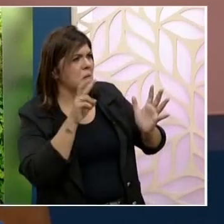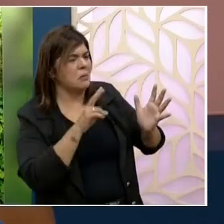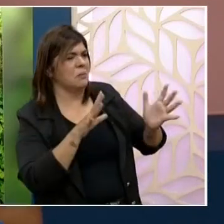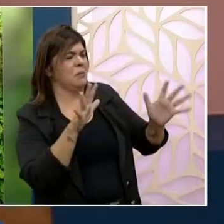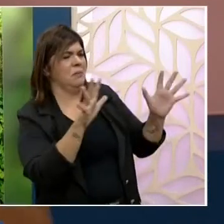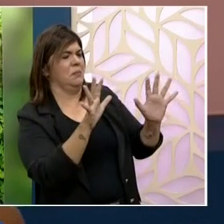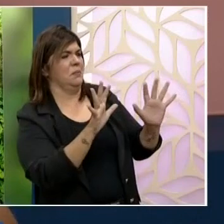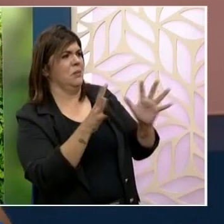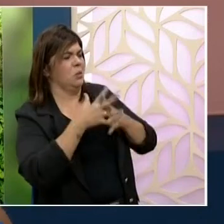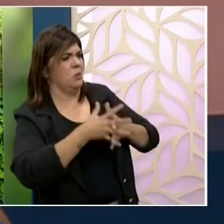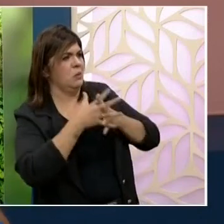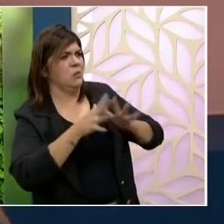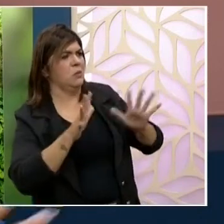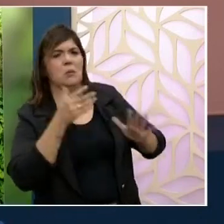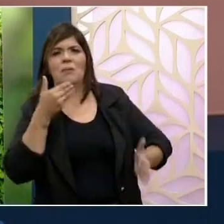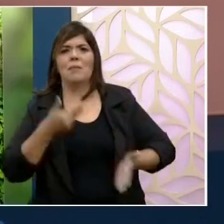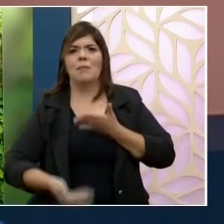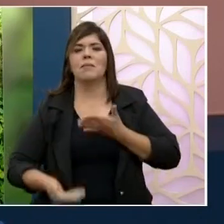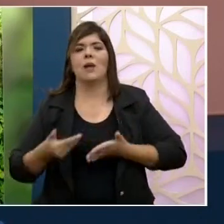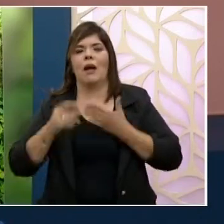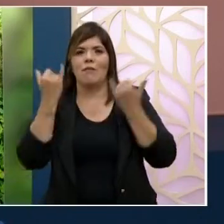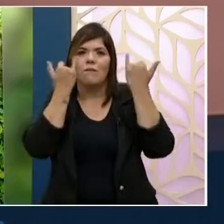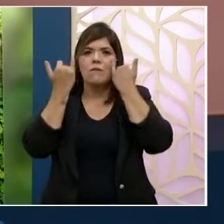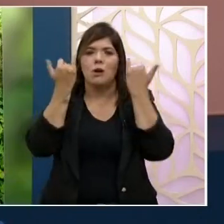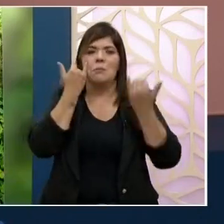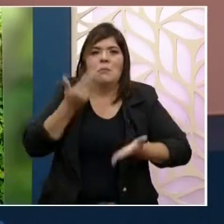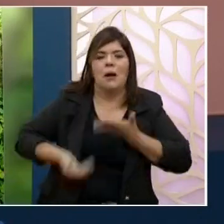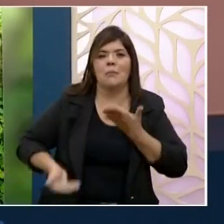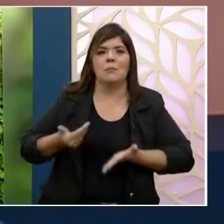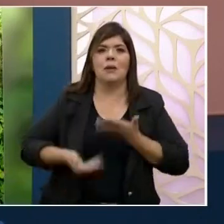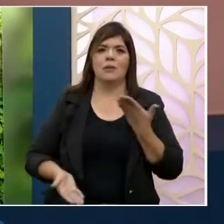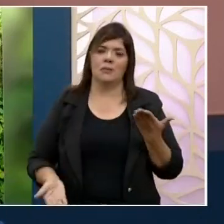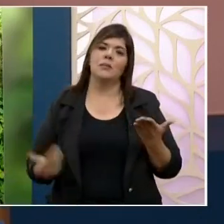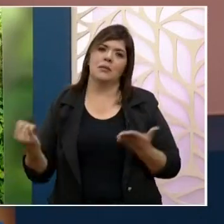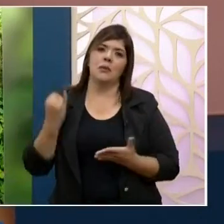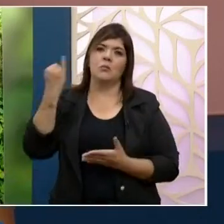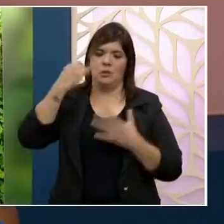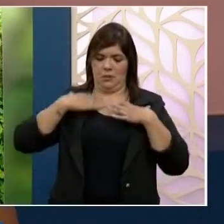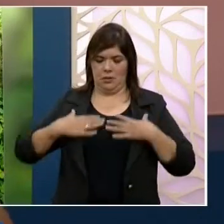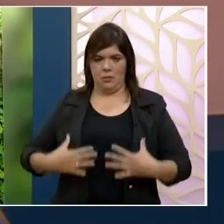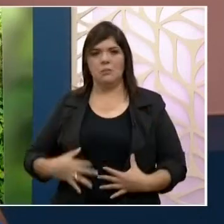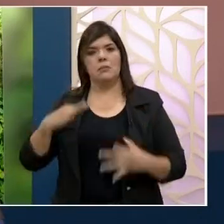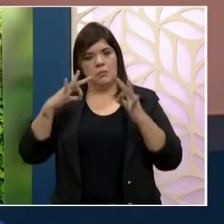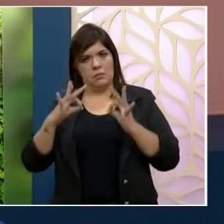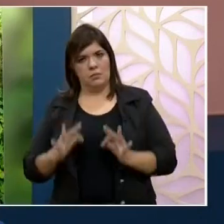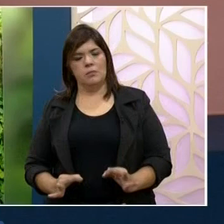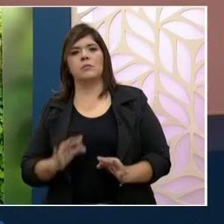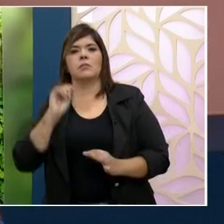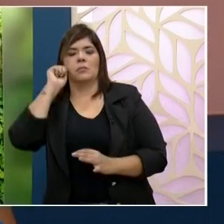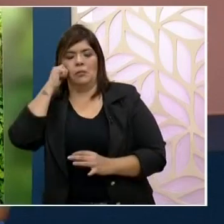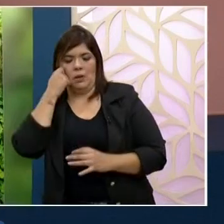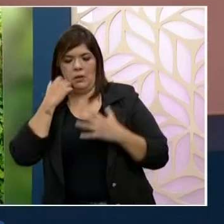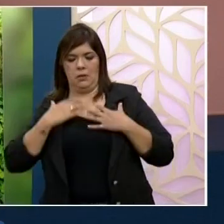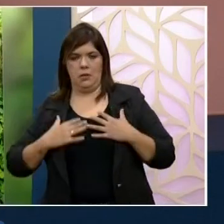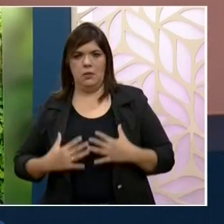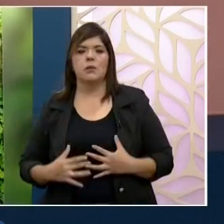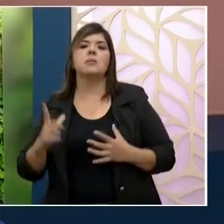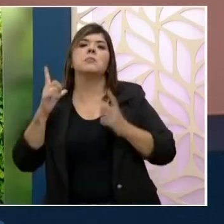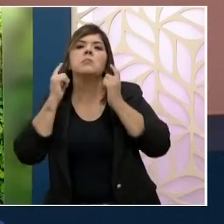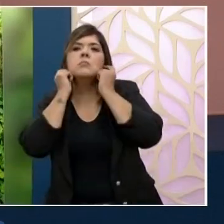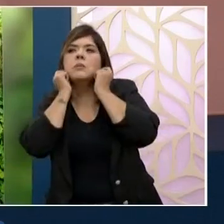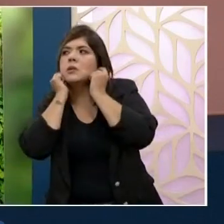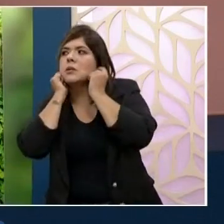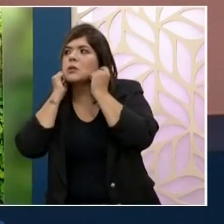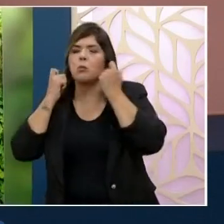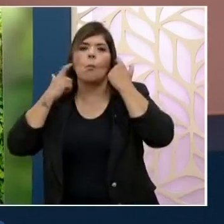sua mão, a expressão facial, ele pode perder alguma coisa da informação, né? Então, a gente tem que estar o mais neutro possível. Se for um brinco, eu tô